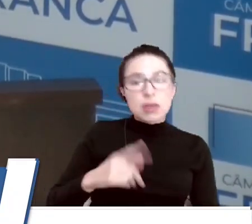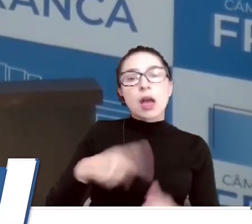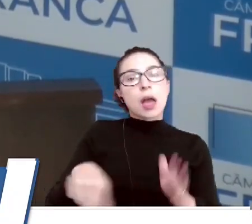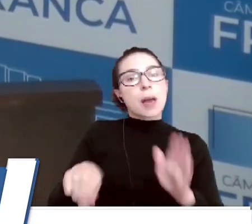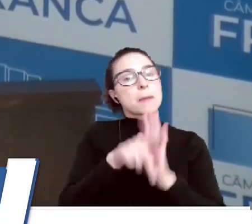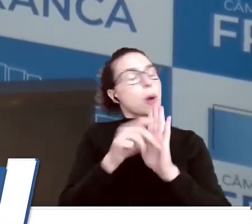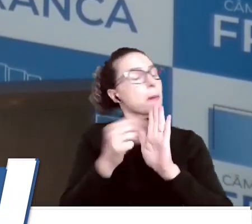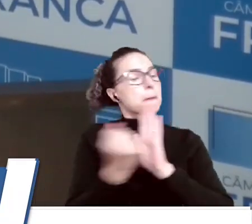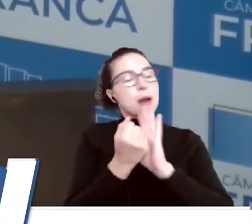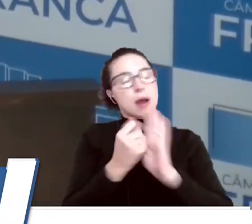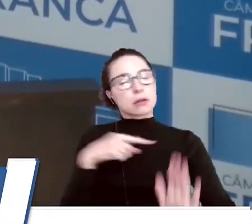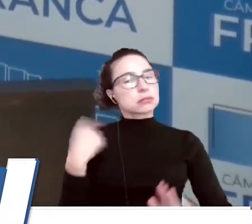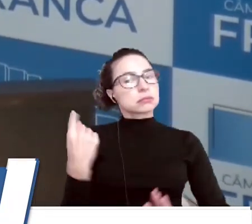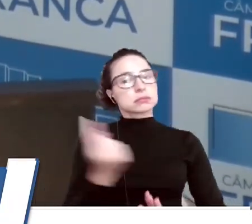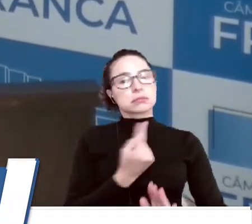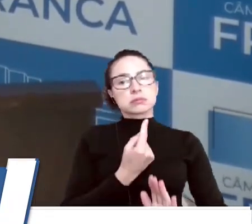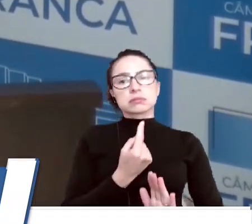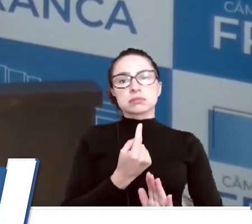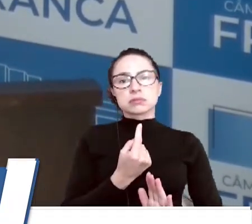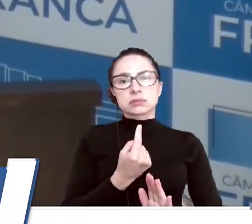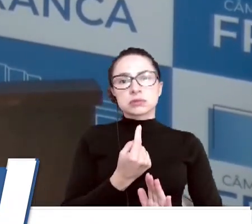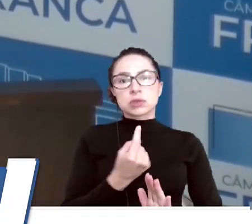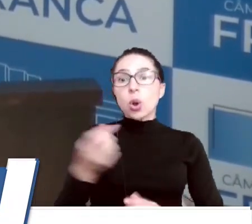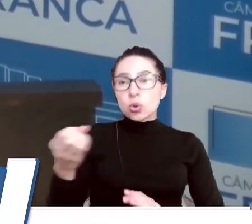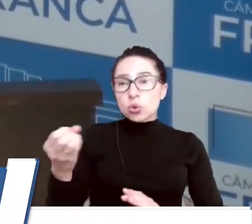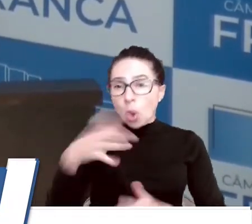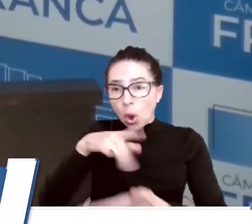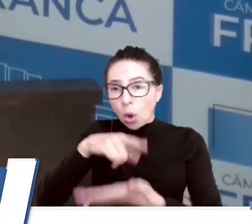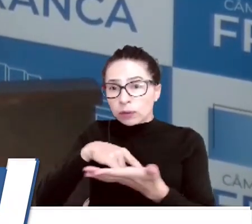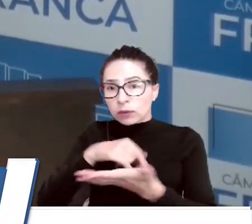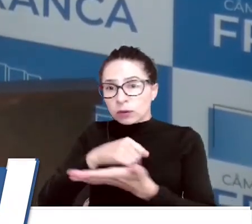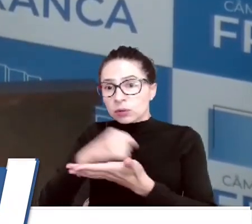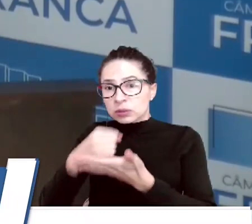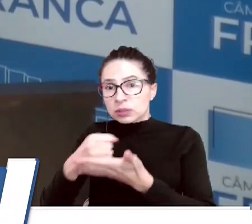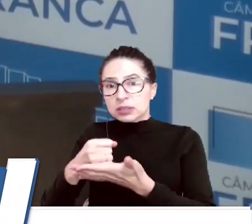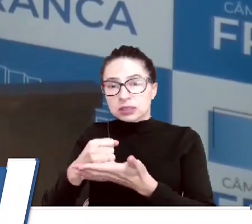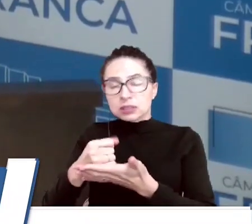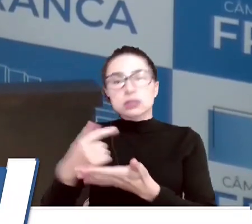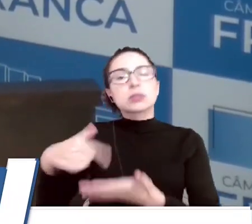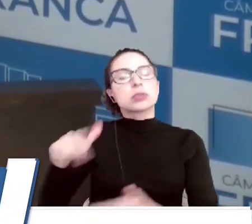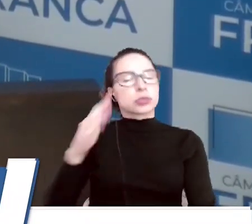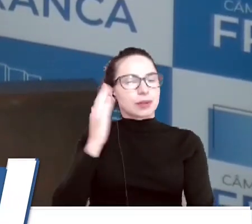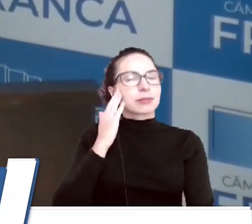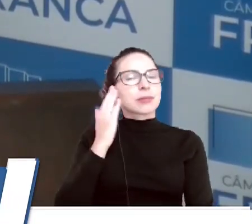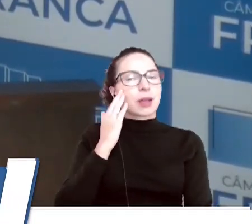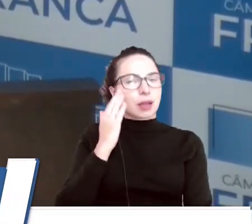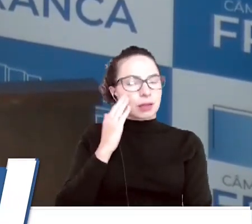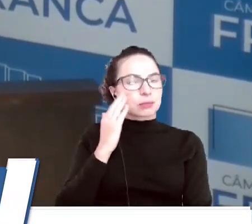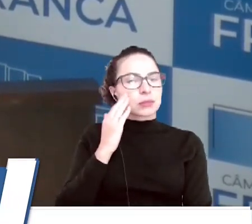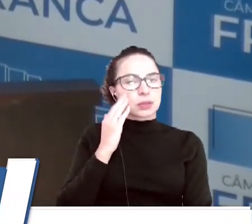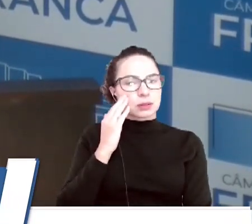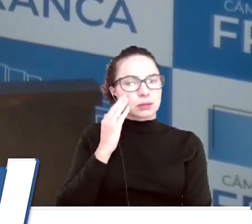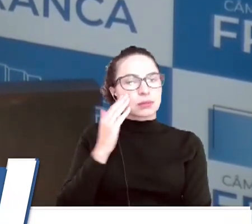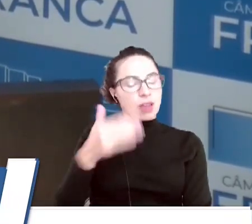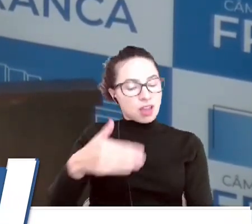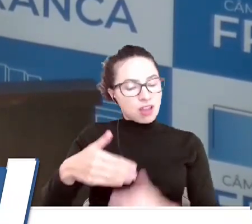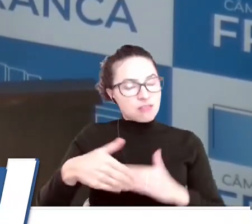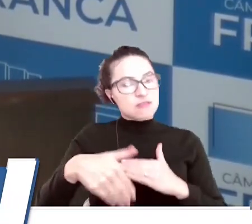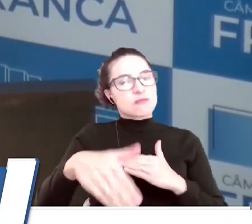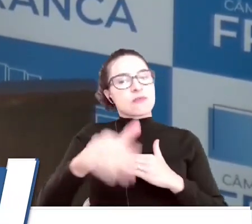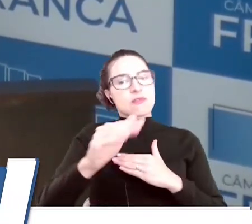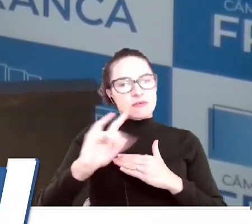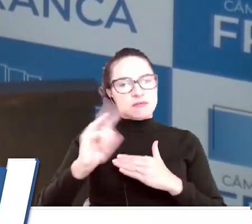nosso. Um novo contrato, todos nós sabemos, vai nos dar uma